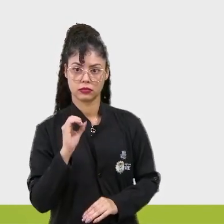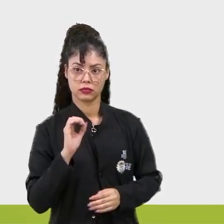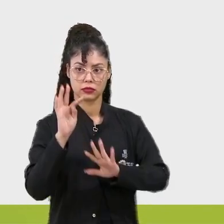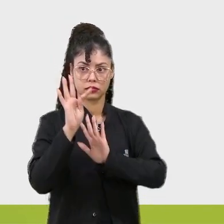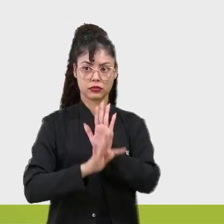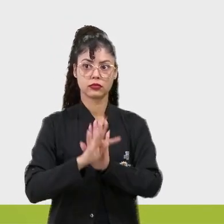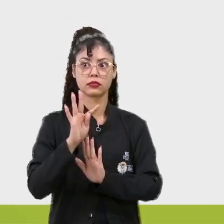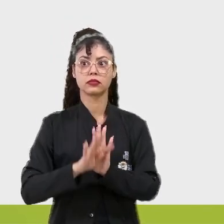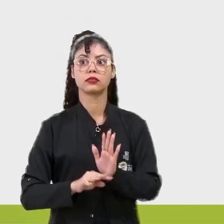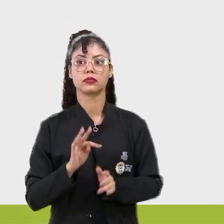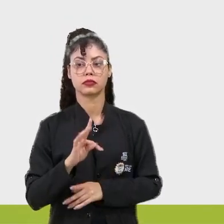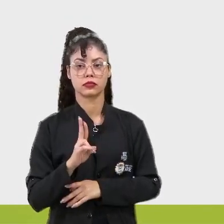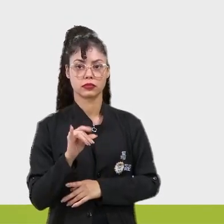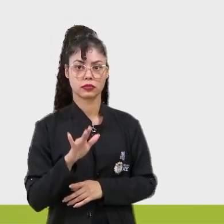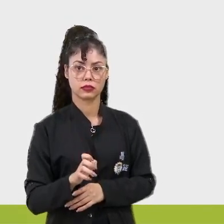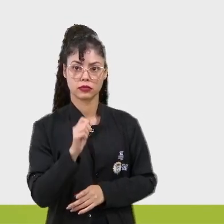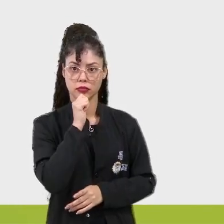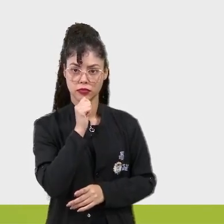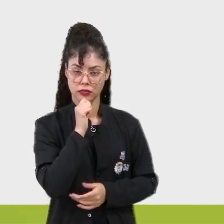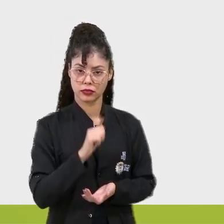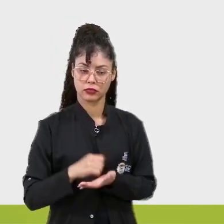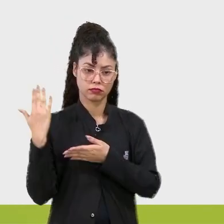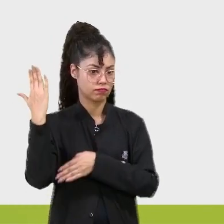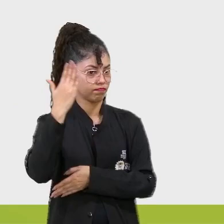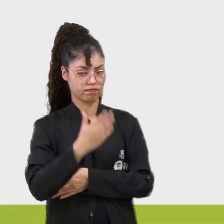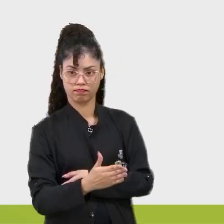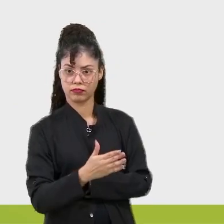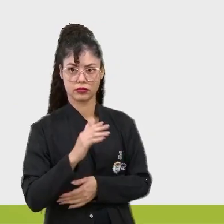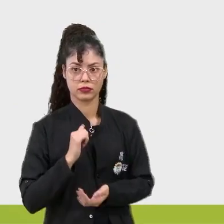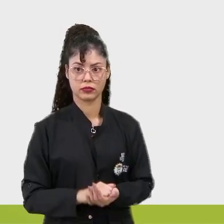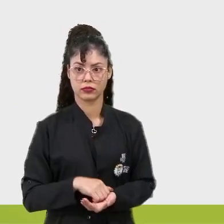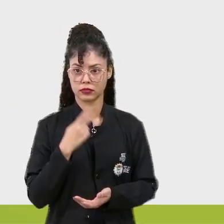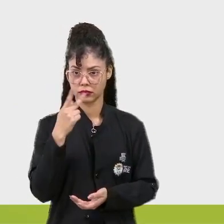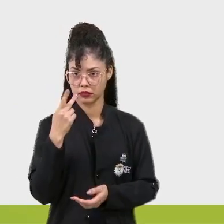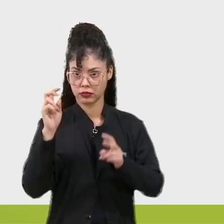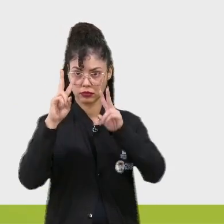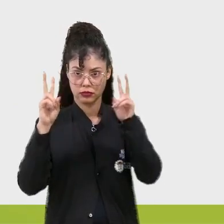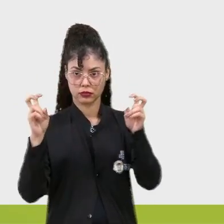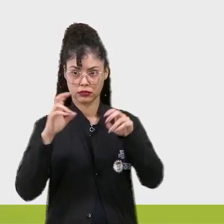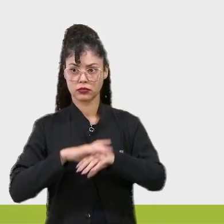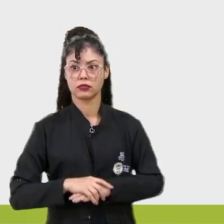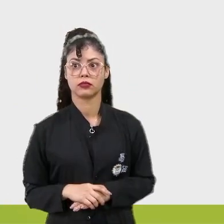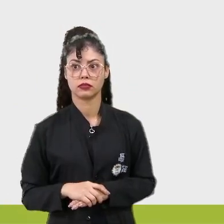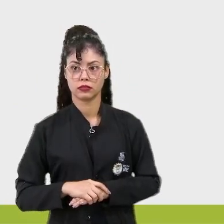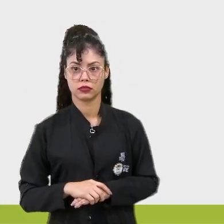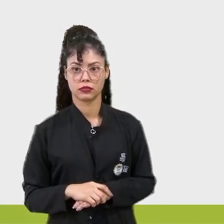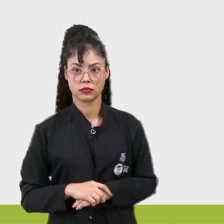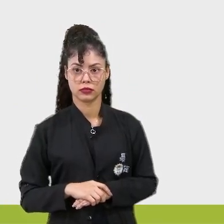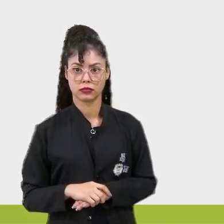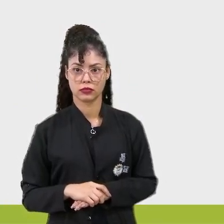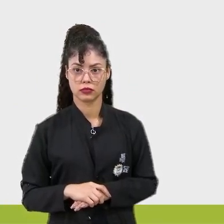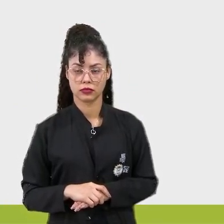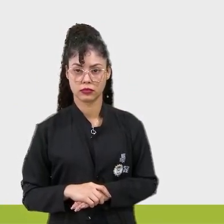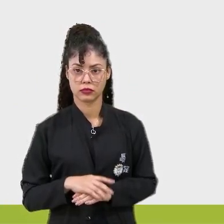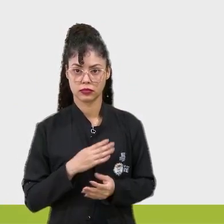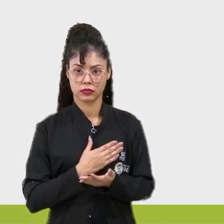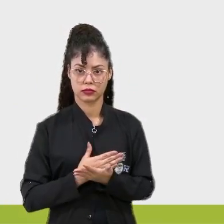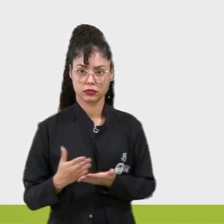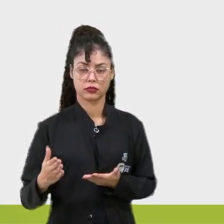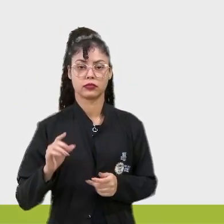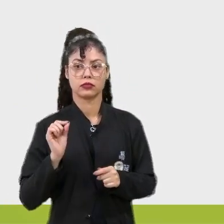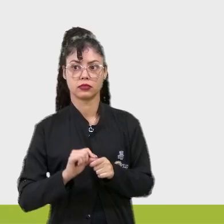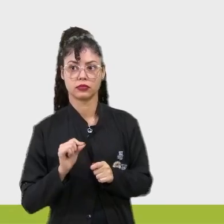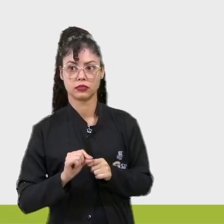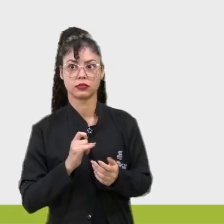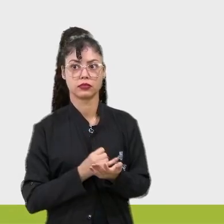um texto tangente ao tema e sem direção, ou seja, falou sobre o assunto e ali ele começou, fez